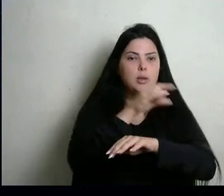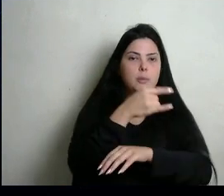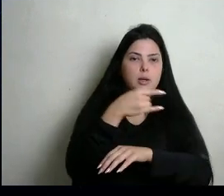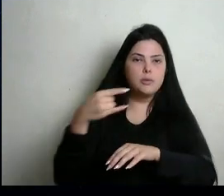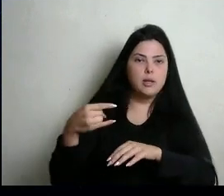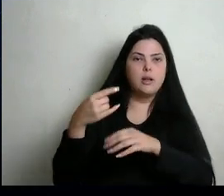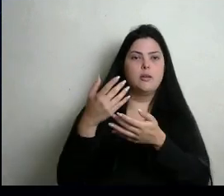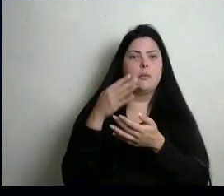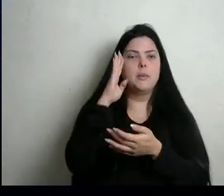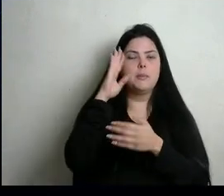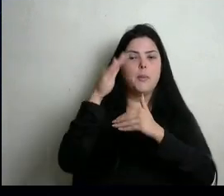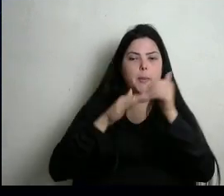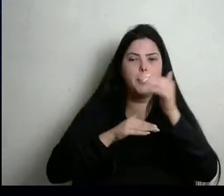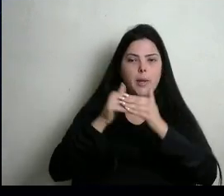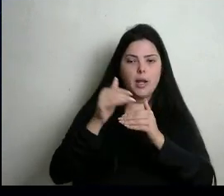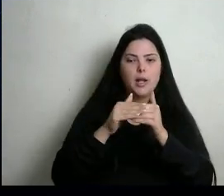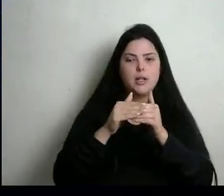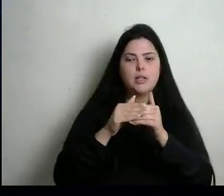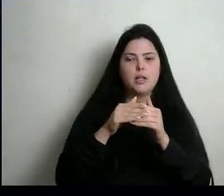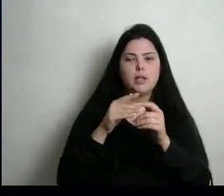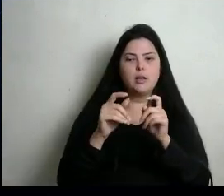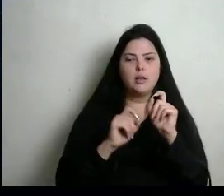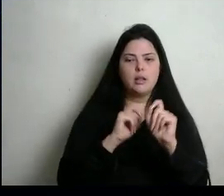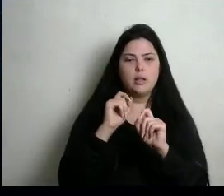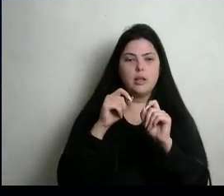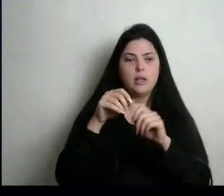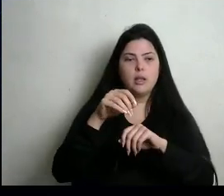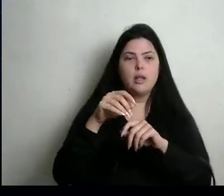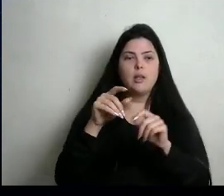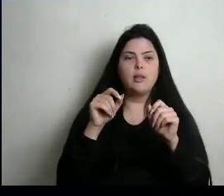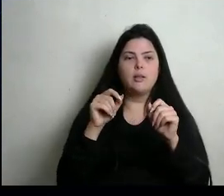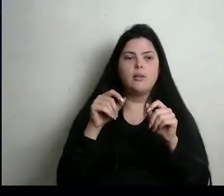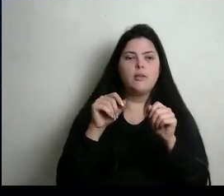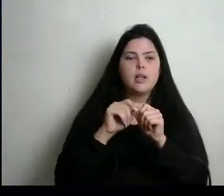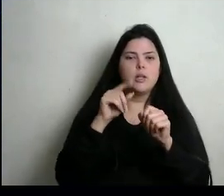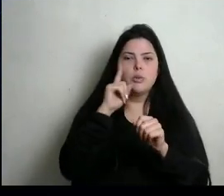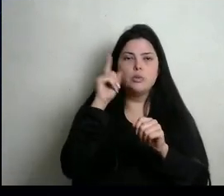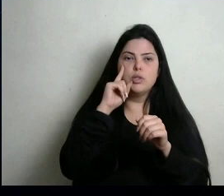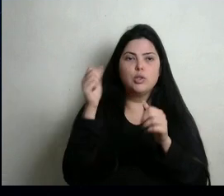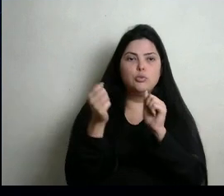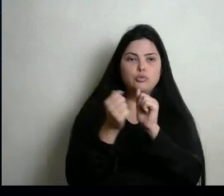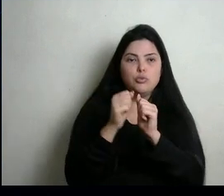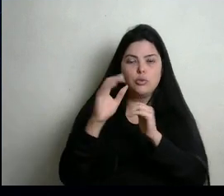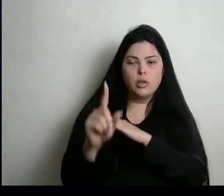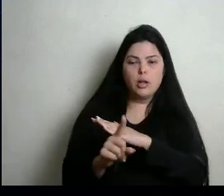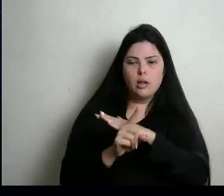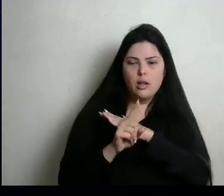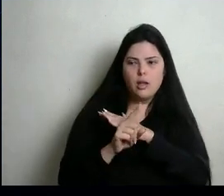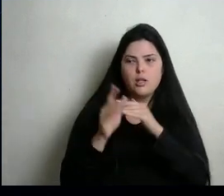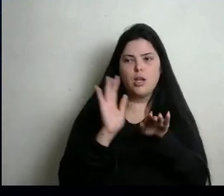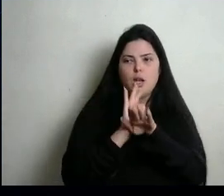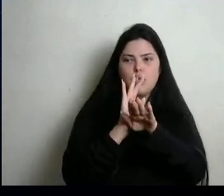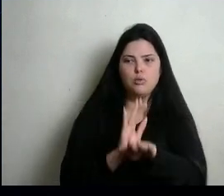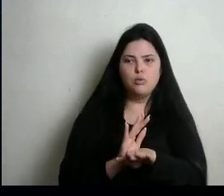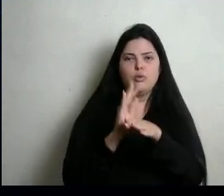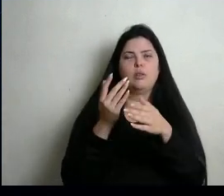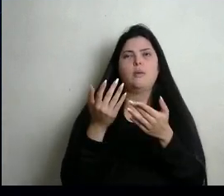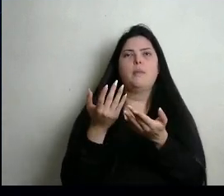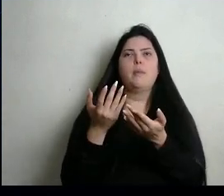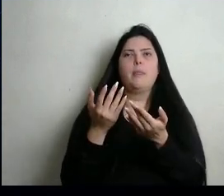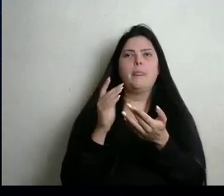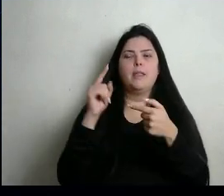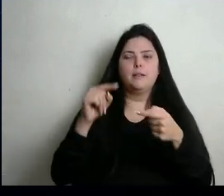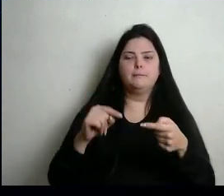atividades as quais os arquitetos aqui fazem diariamente com os clientes, né, e ajudam os clientes nesses